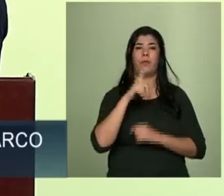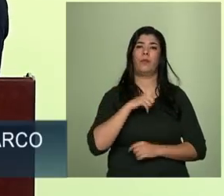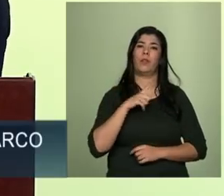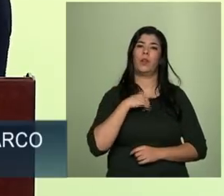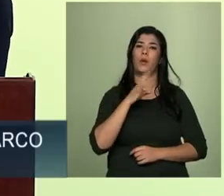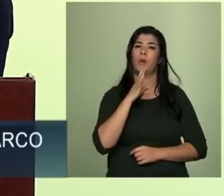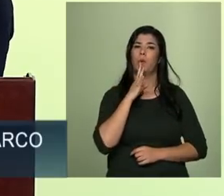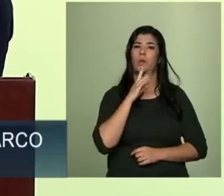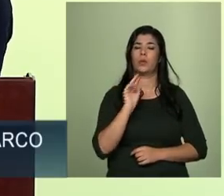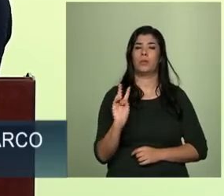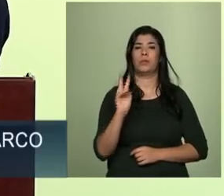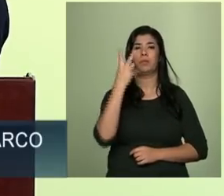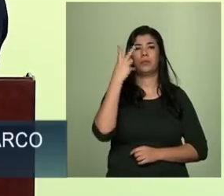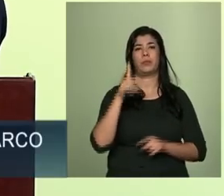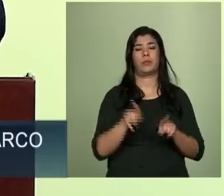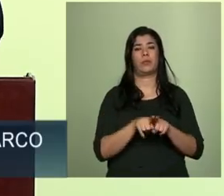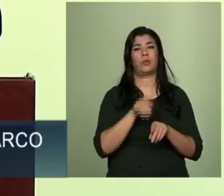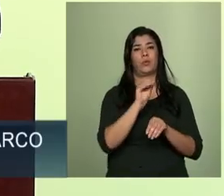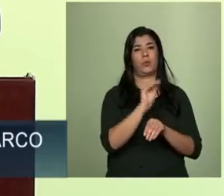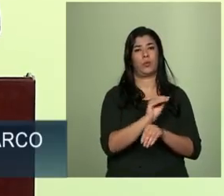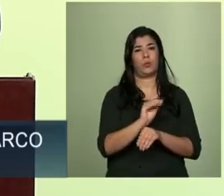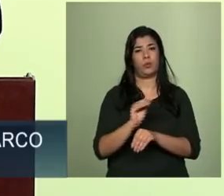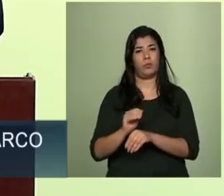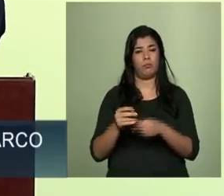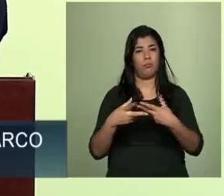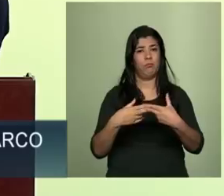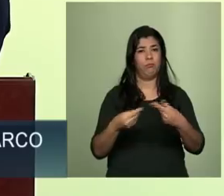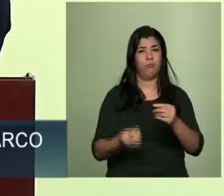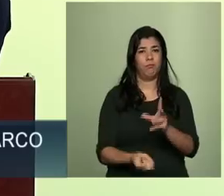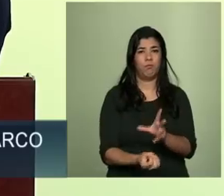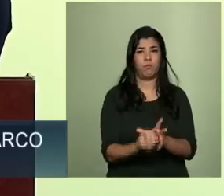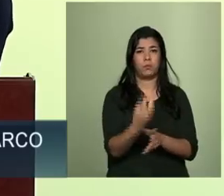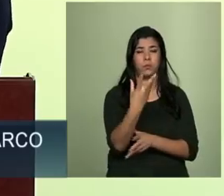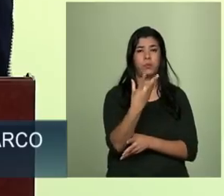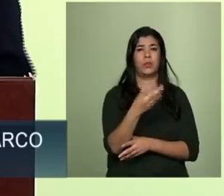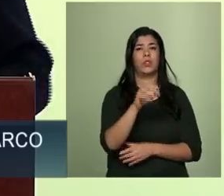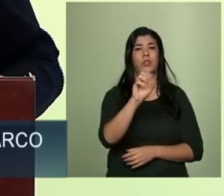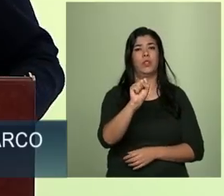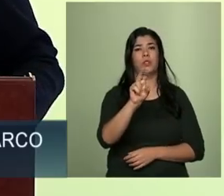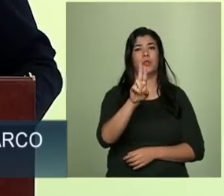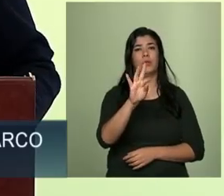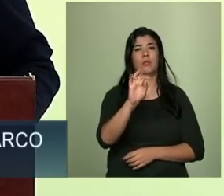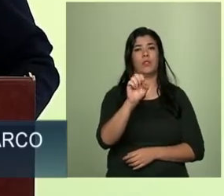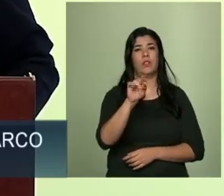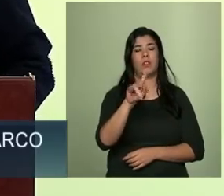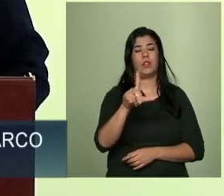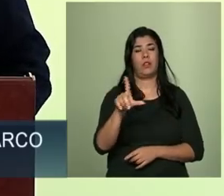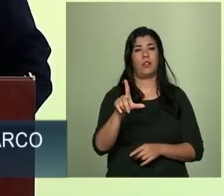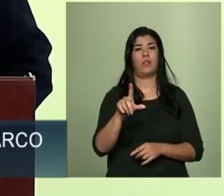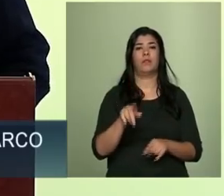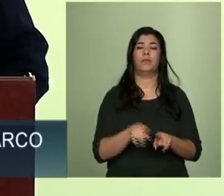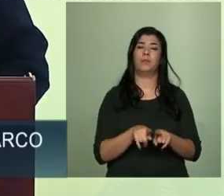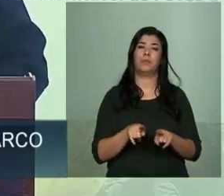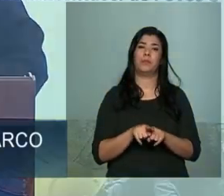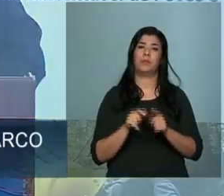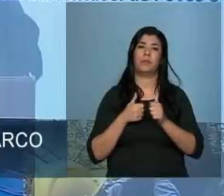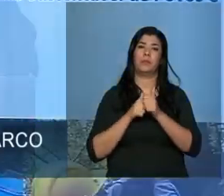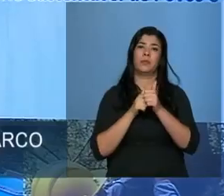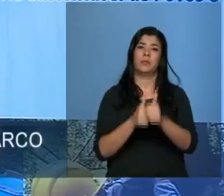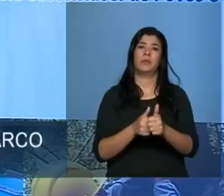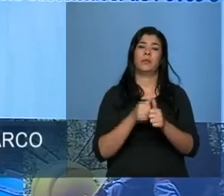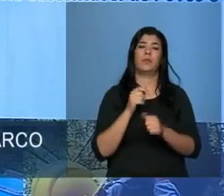reconhecimento e a valorização do sistema de cultivos sustentáveis. Tá? Então, caminha na direção de